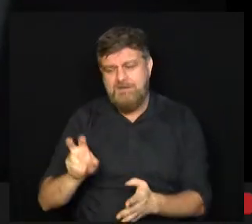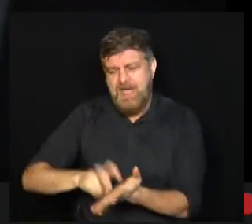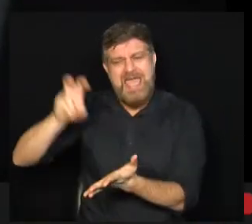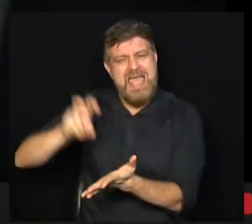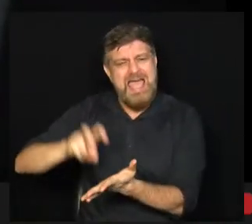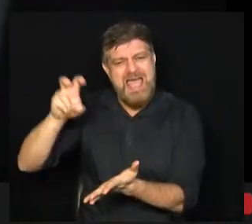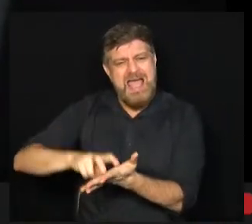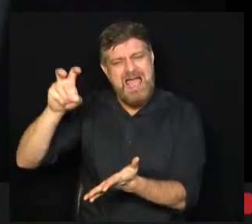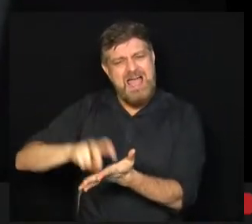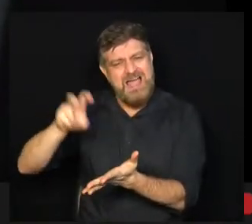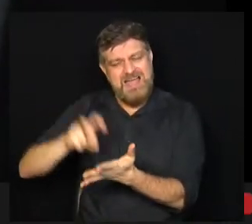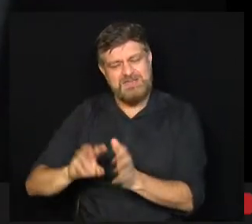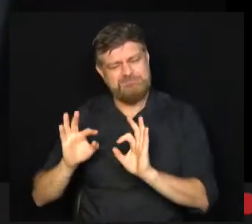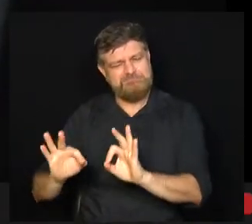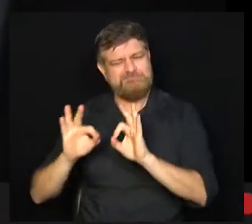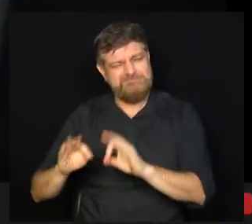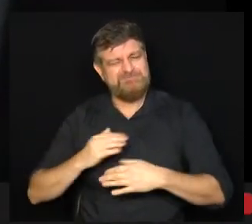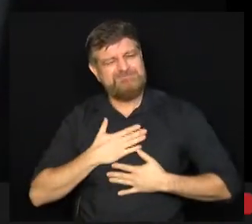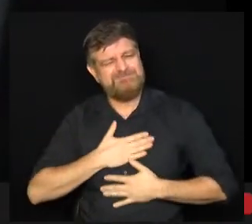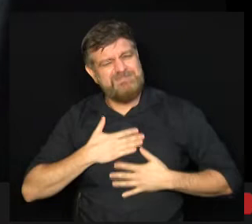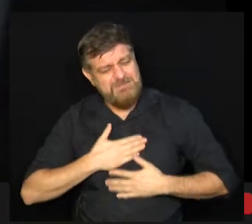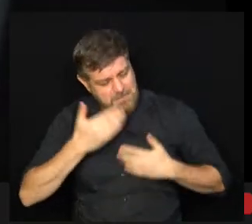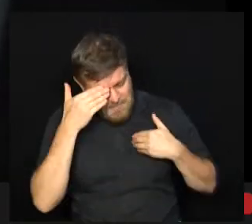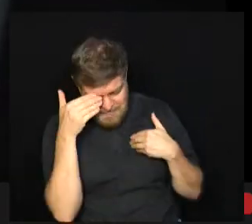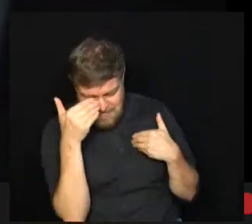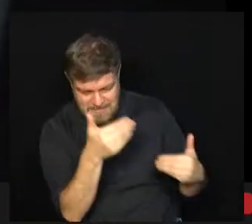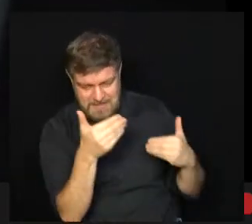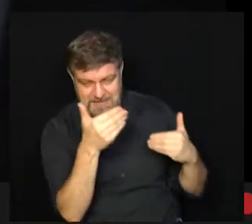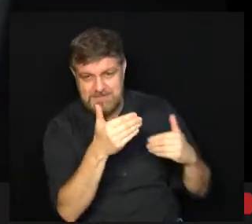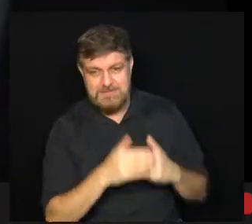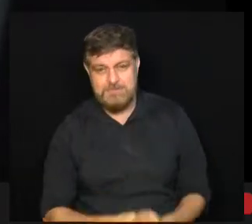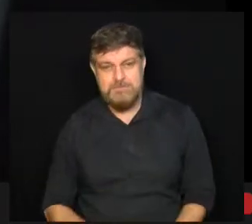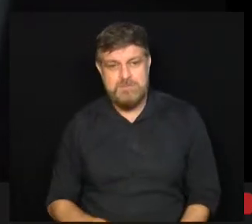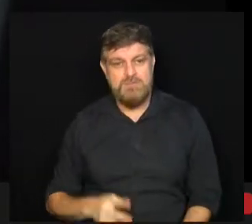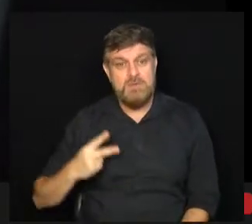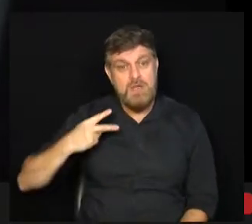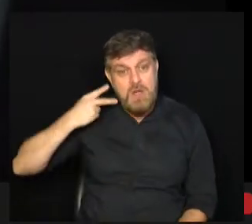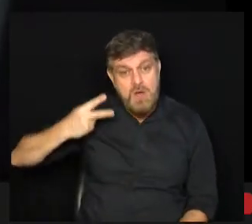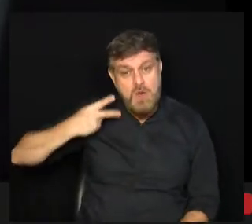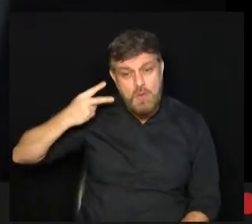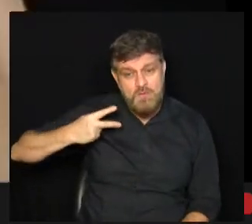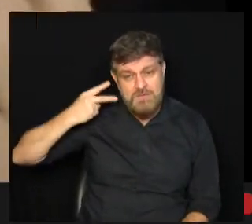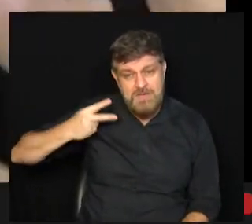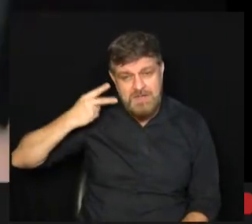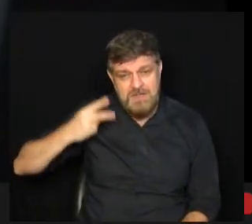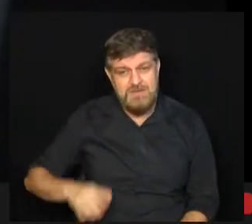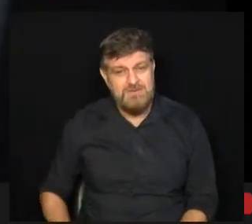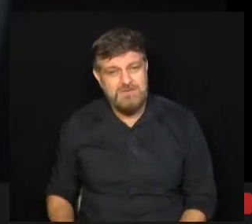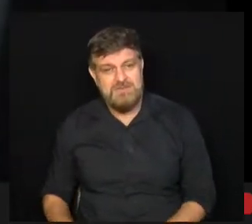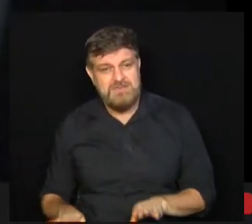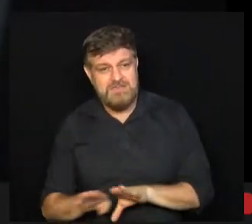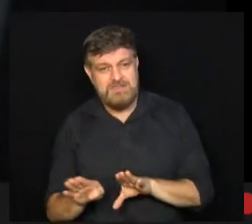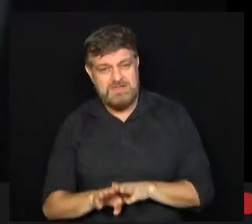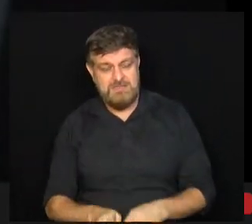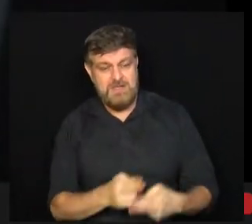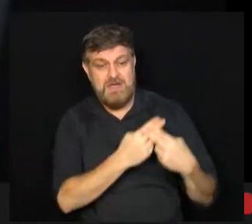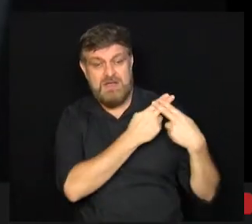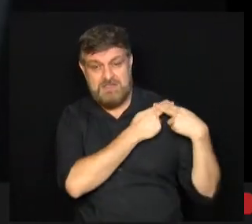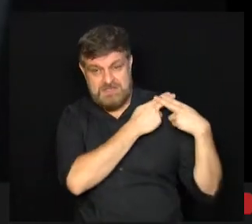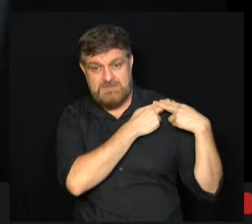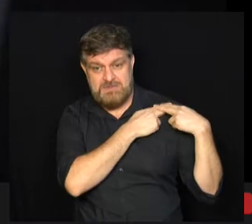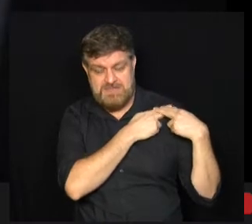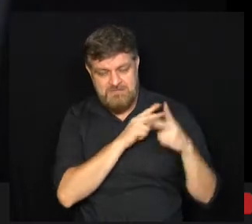vai ficar muito agradecida se os nossos vereadores, né, se as nossas autoridades